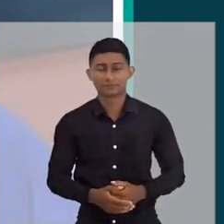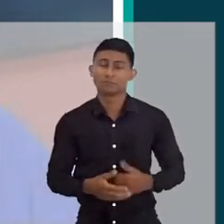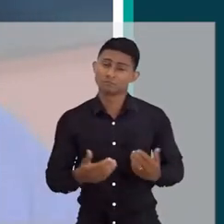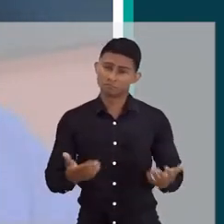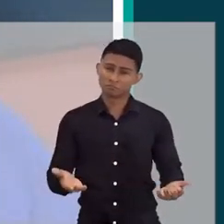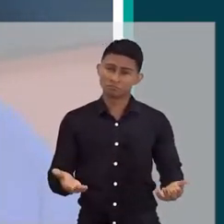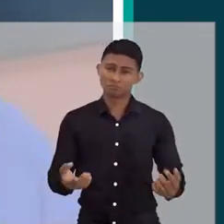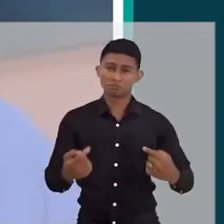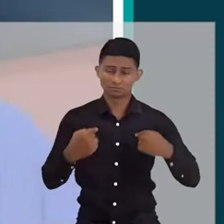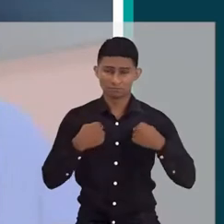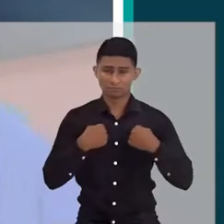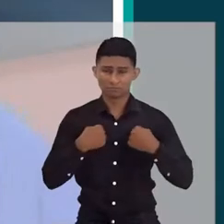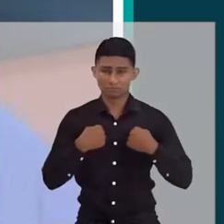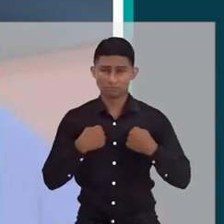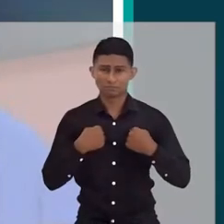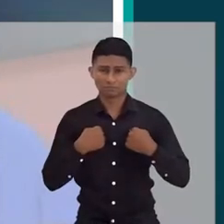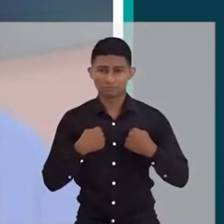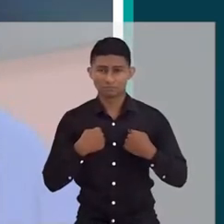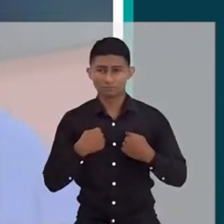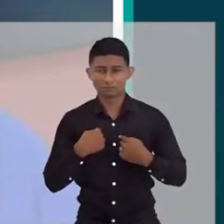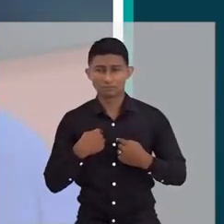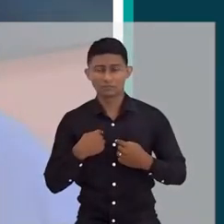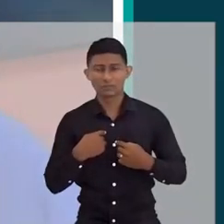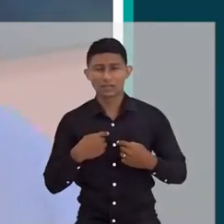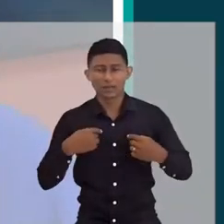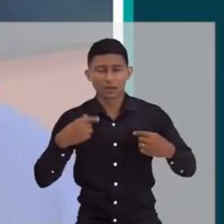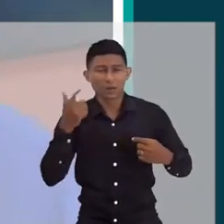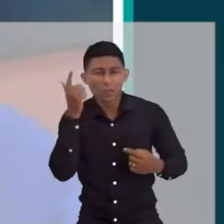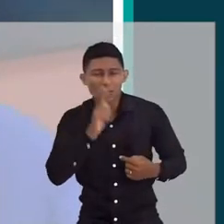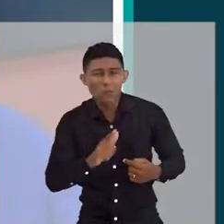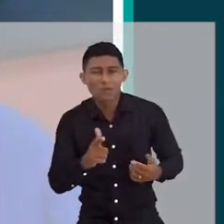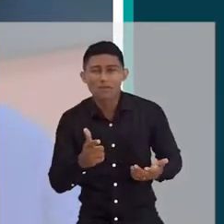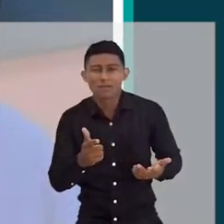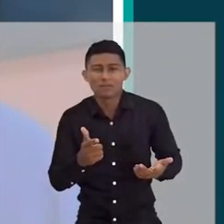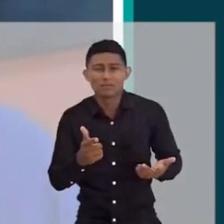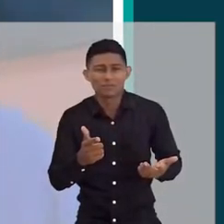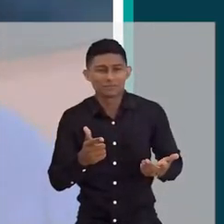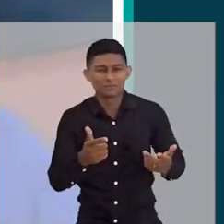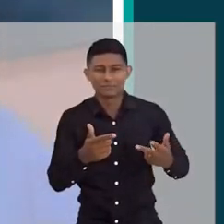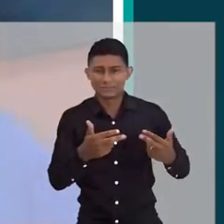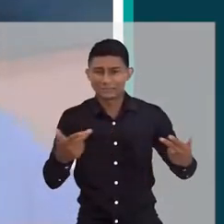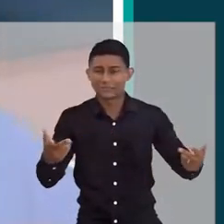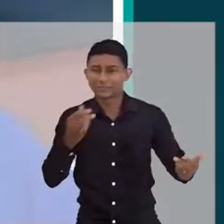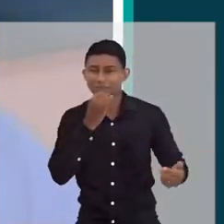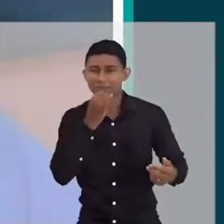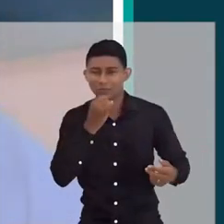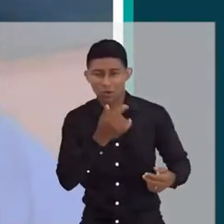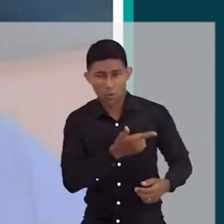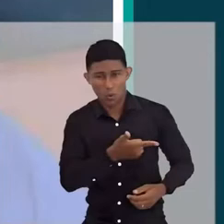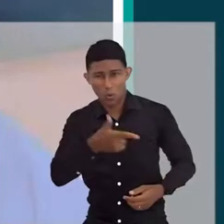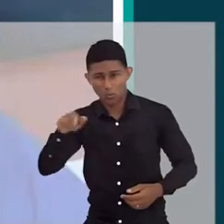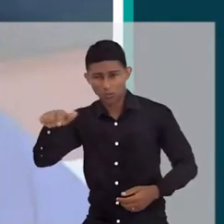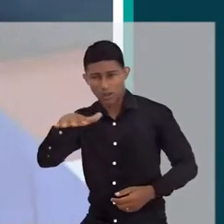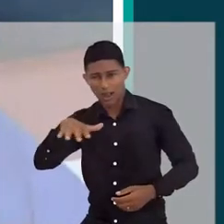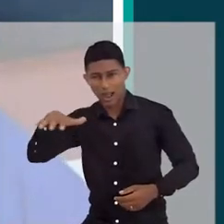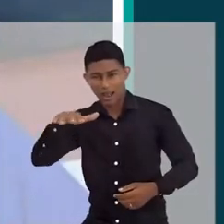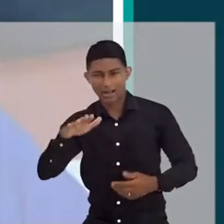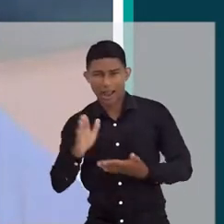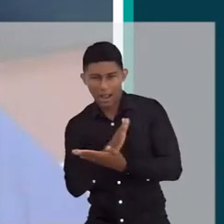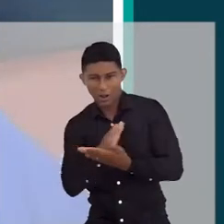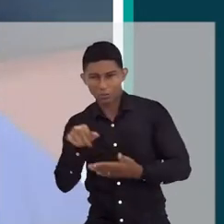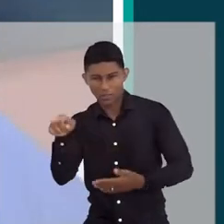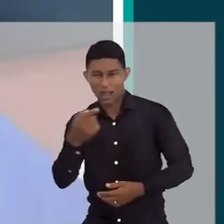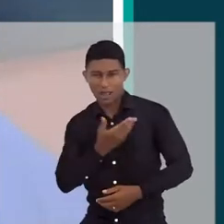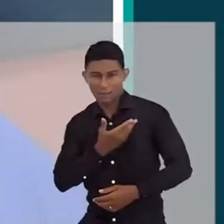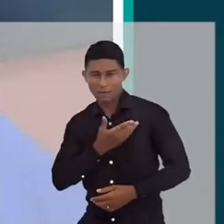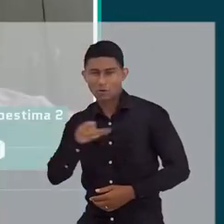as minhas defesas, elas são quase que um livro, gente. Eu tenho outros empresários da mesma área, eles